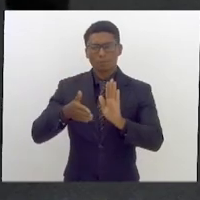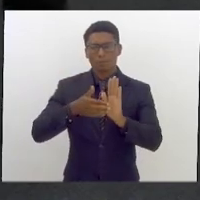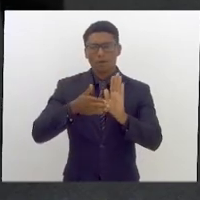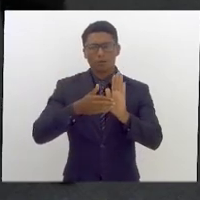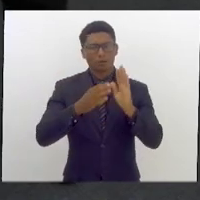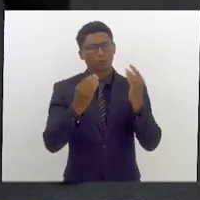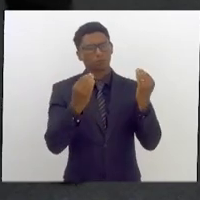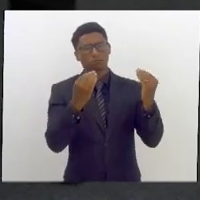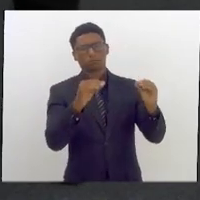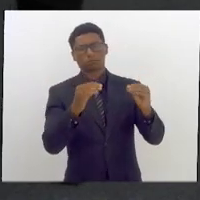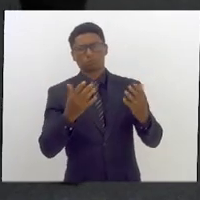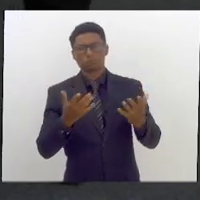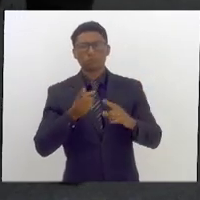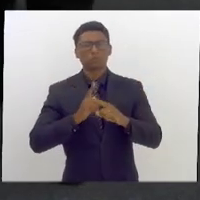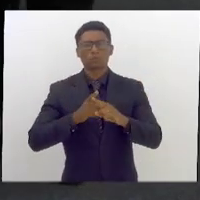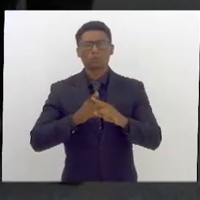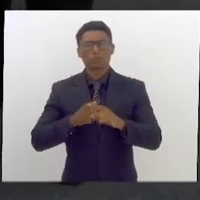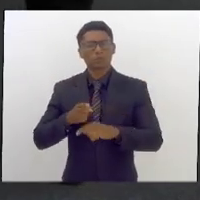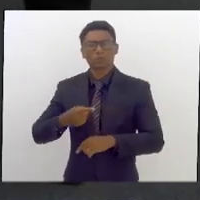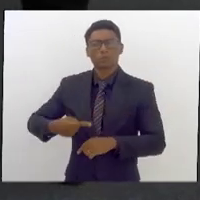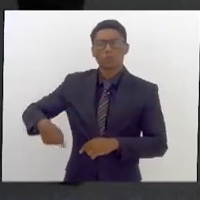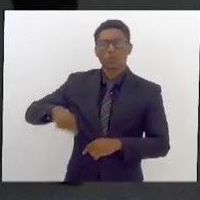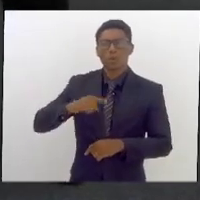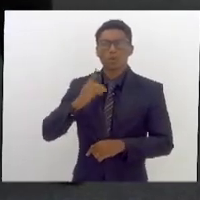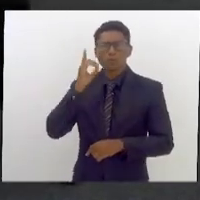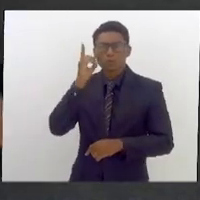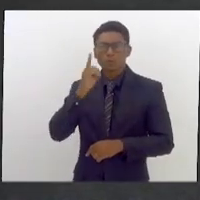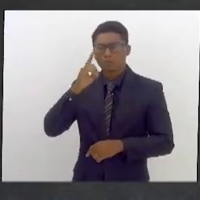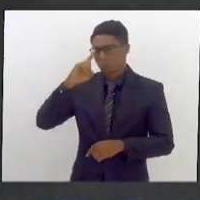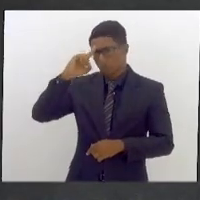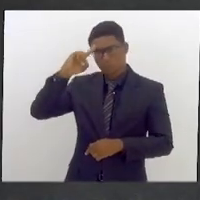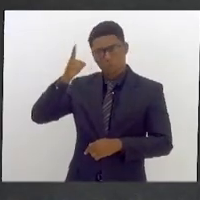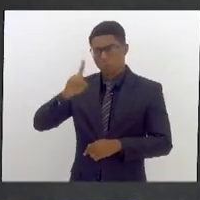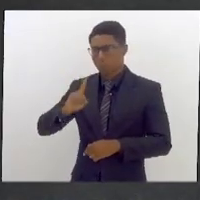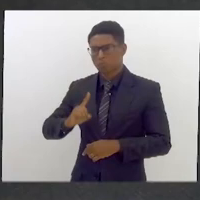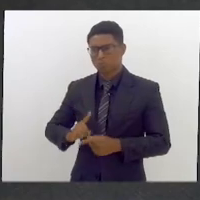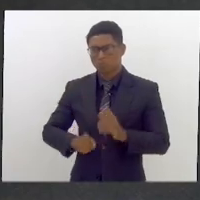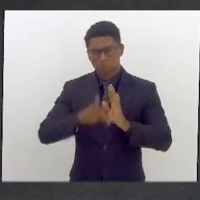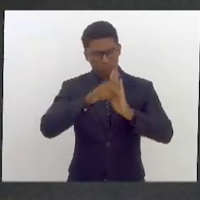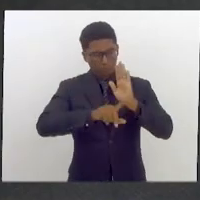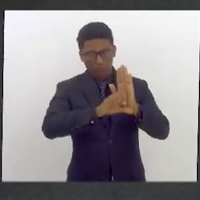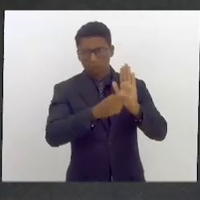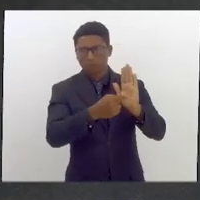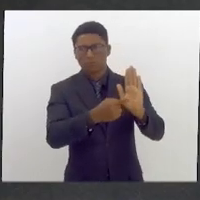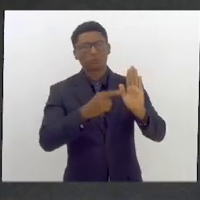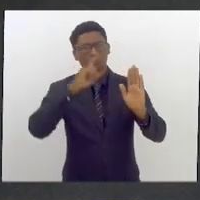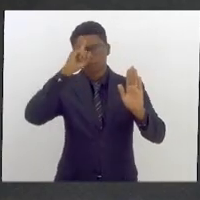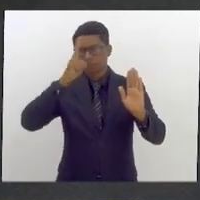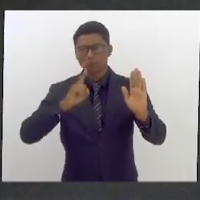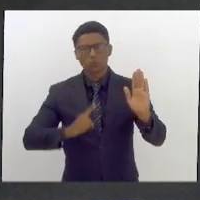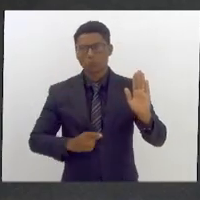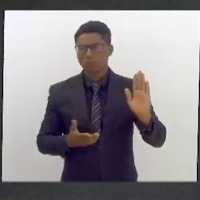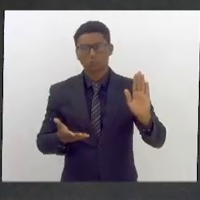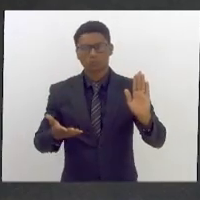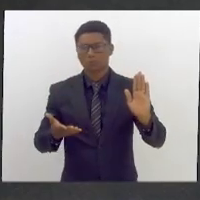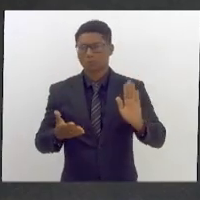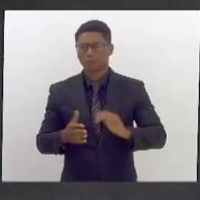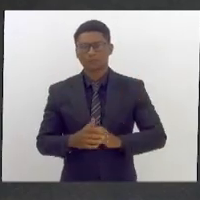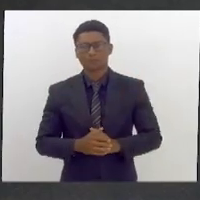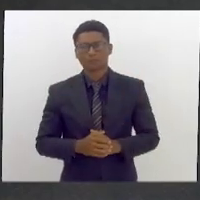publicada, porque nenhum de nós sabia da existência desse projeto de lei,